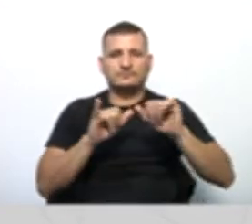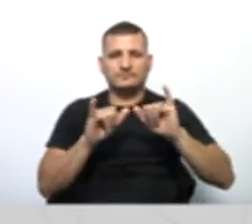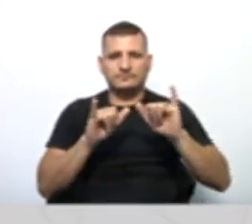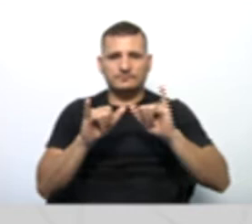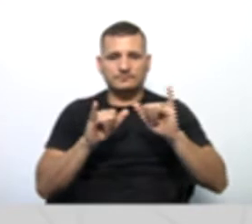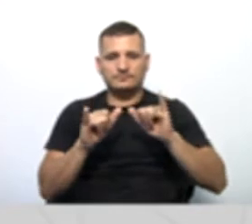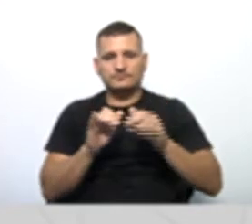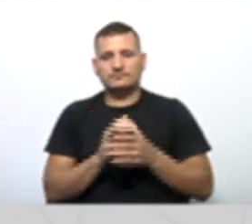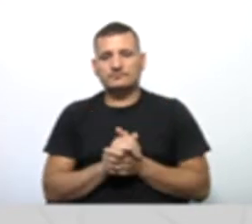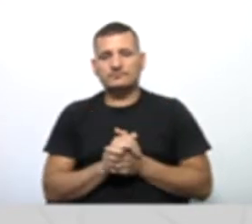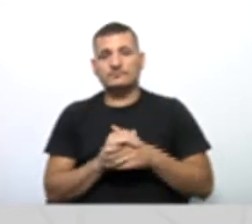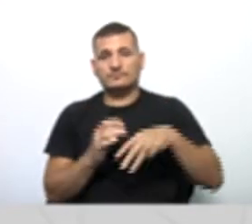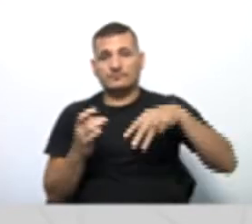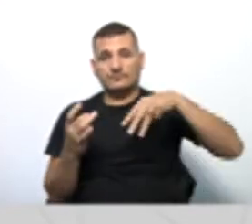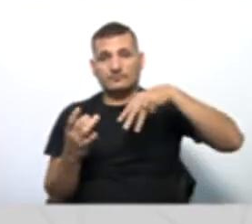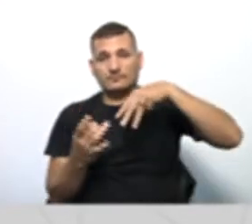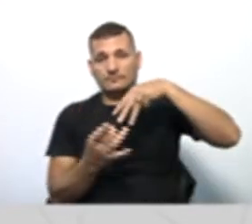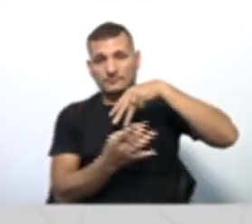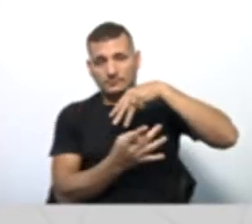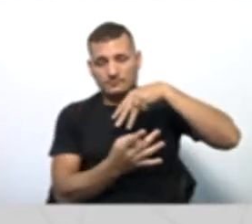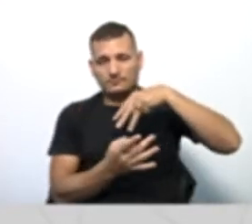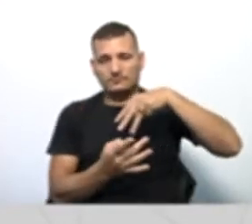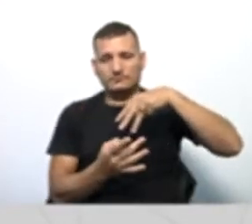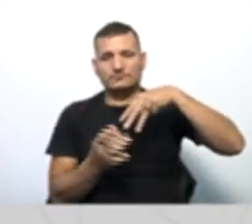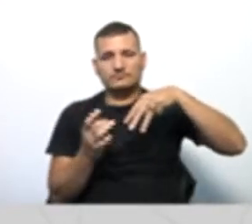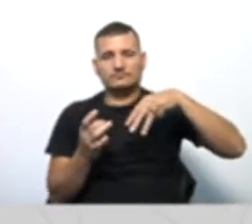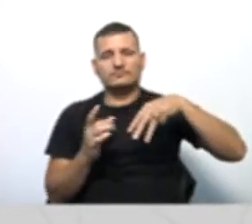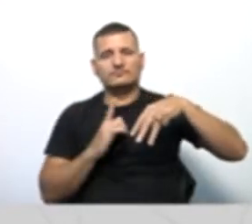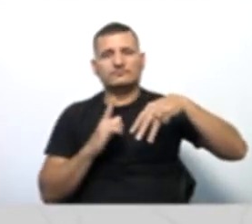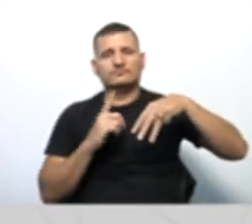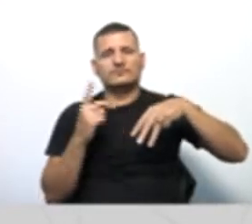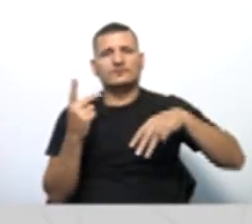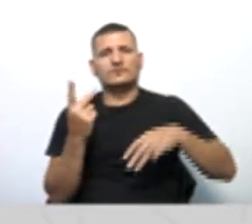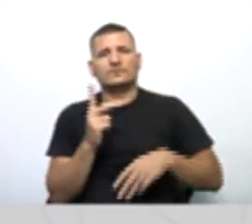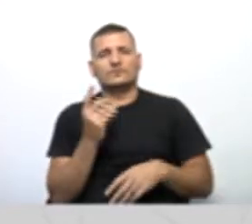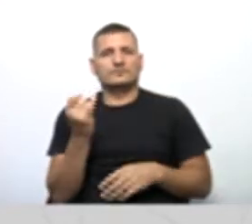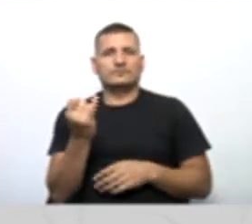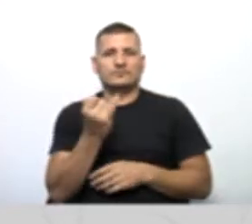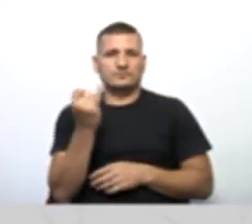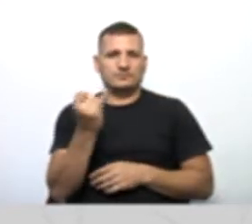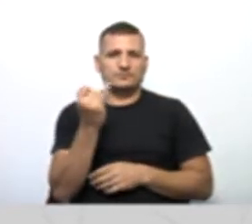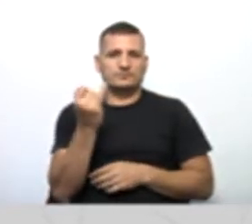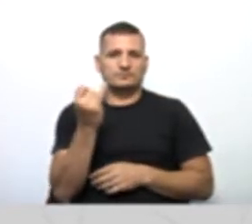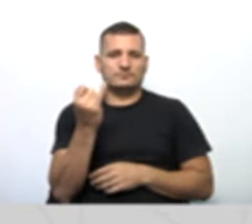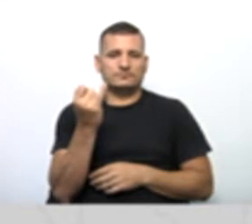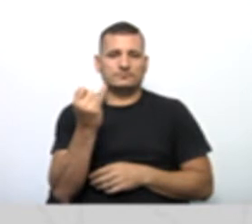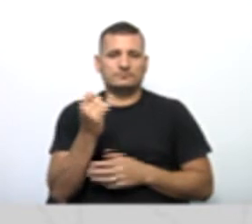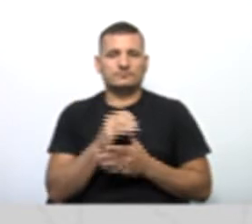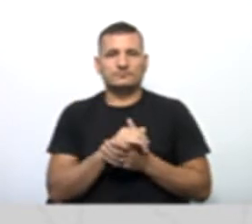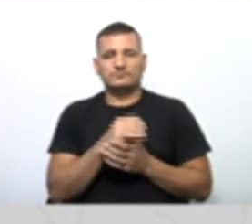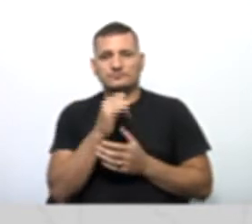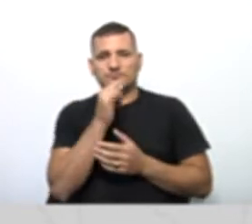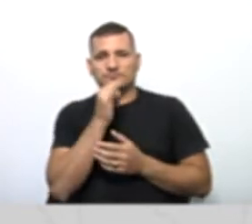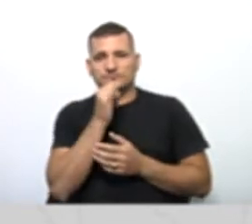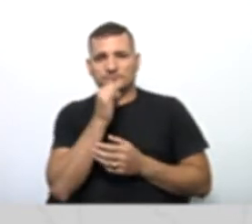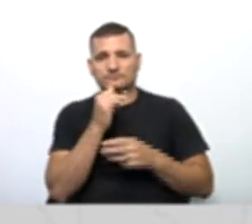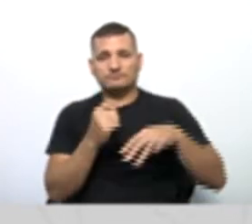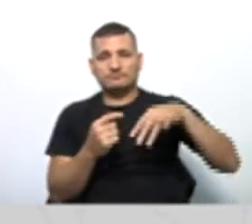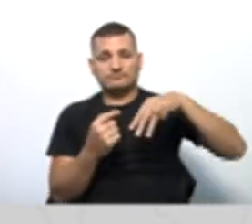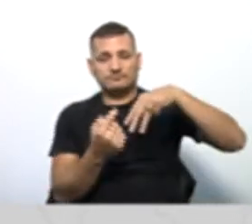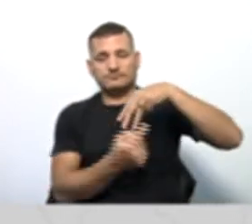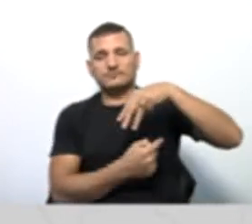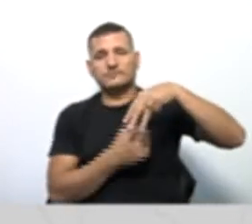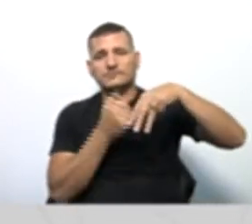desses, a gente já vai falar de cada um deles, mas cada um deles tem a sua importância que, num caso de um tripé, se uma